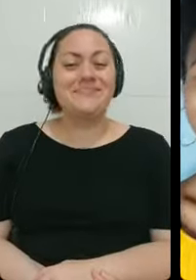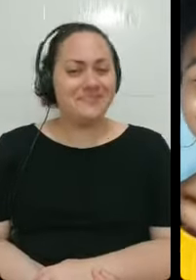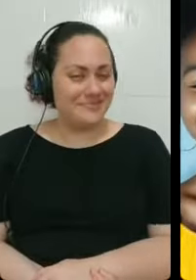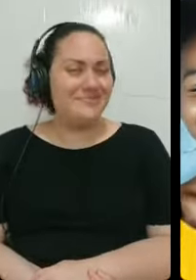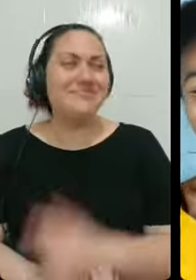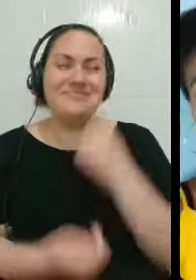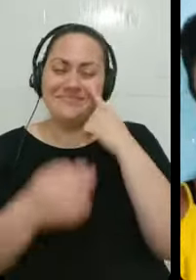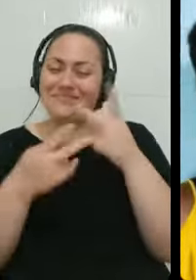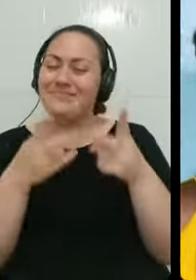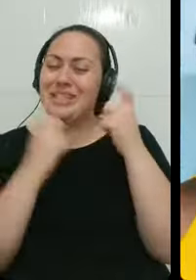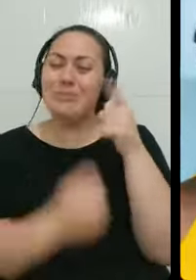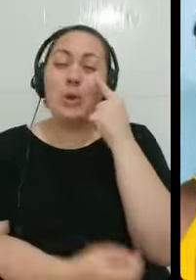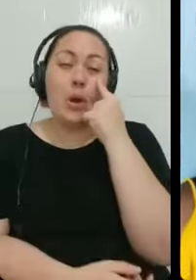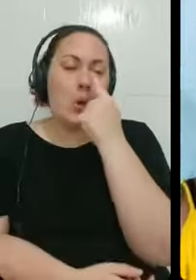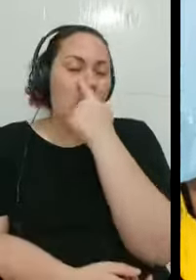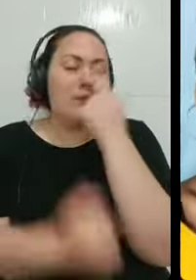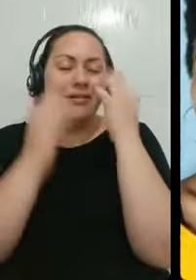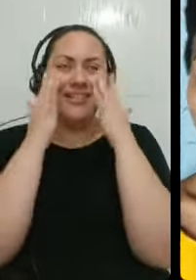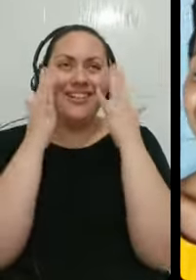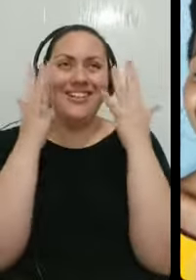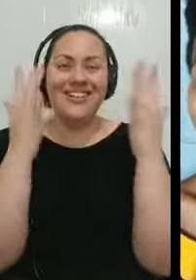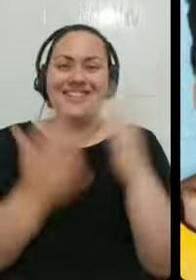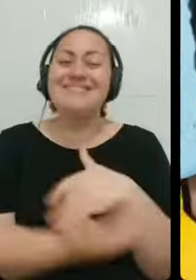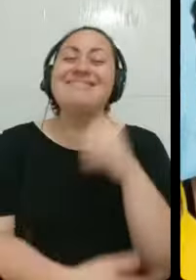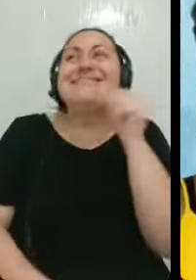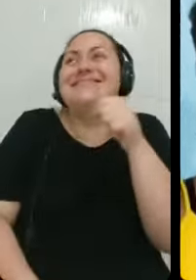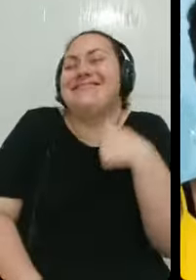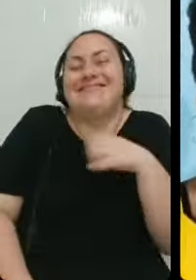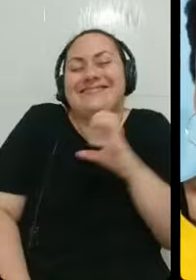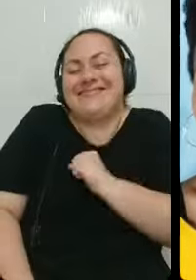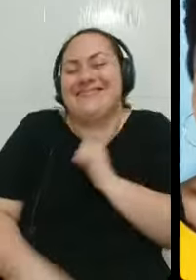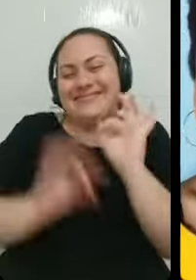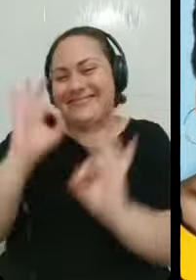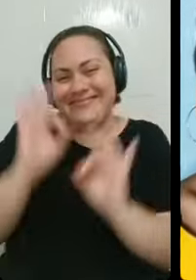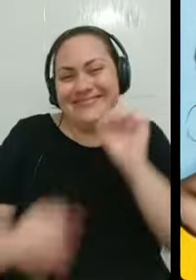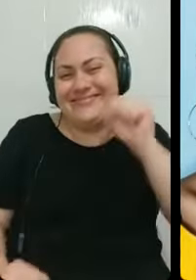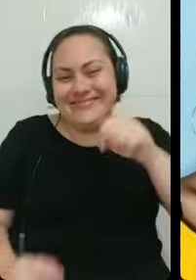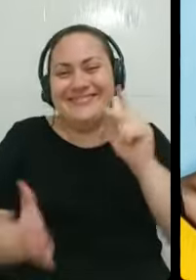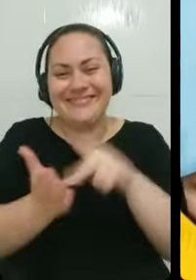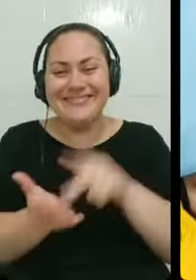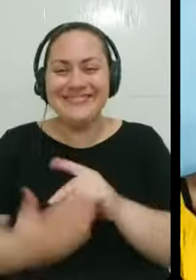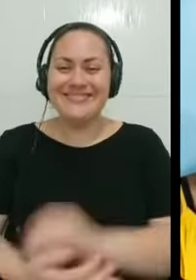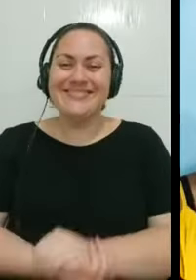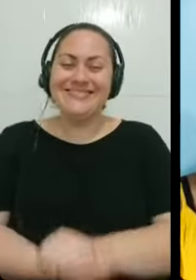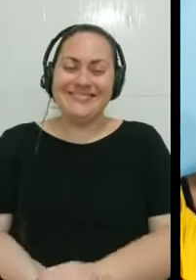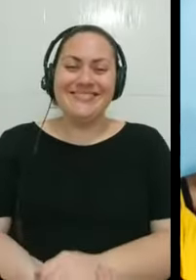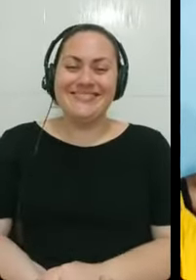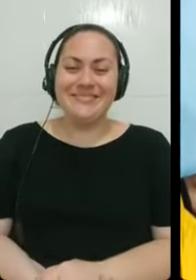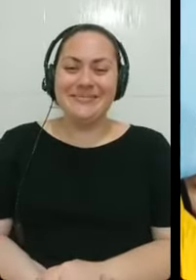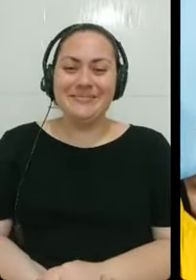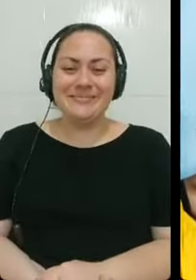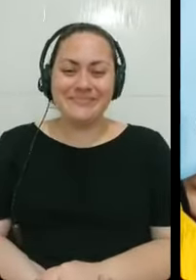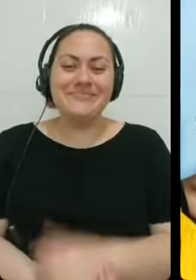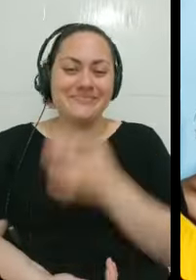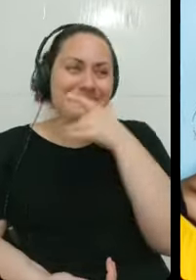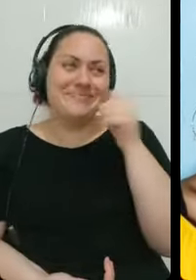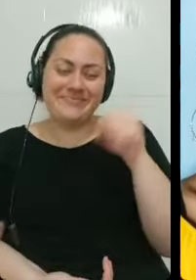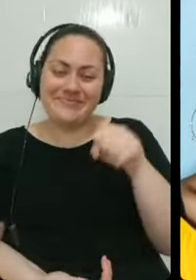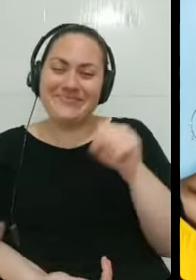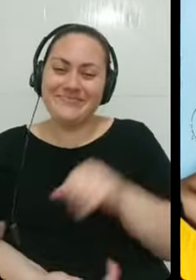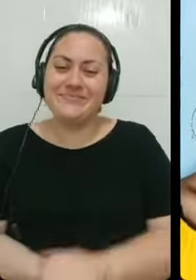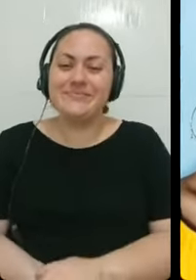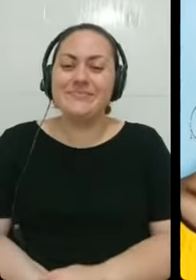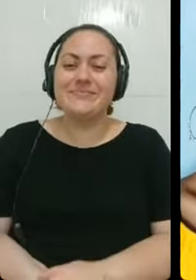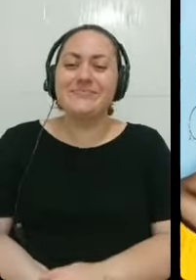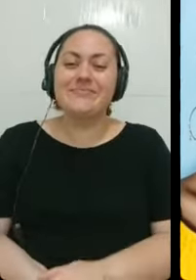brilho no teu Eu olho. amo o projeto, sério, eu amo muito. É, eu acho que sim. E